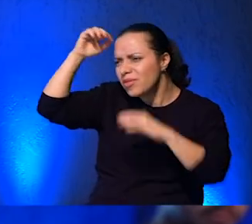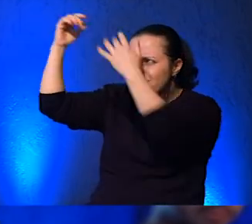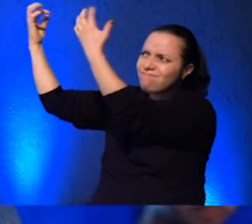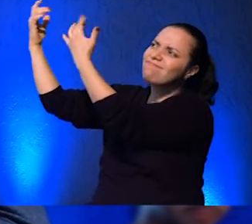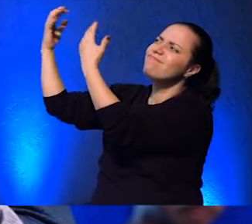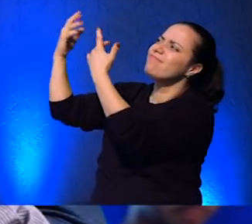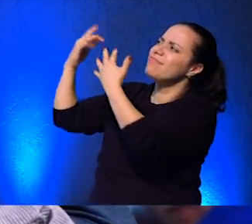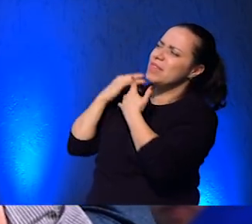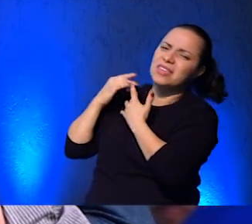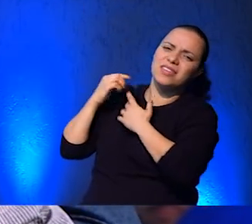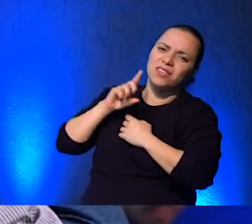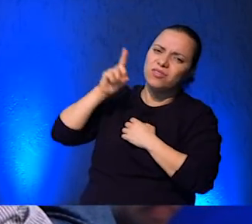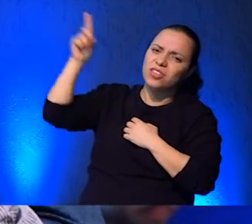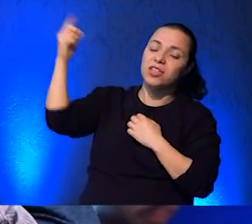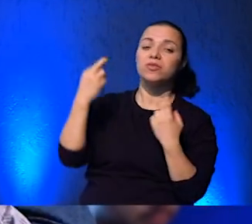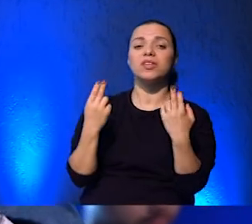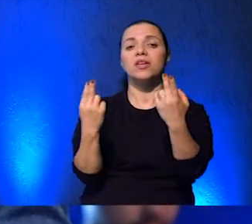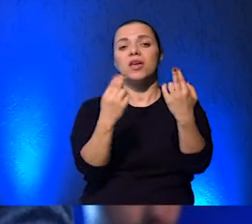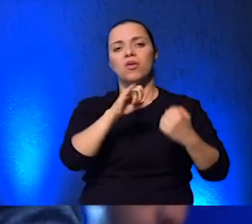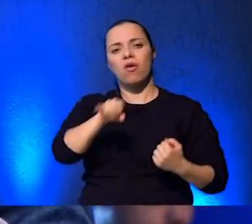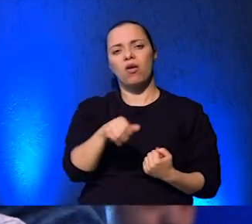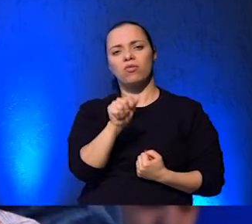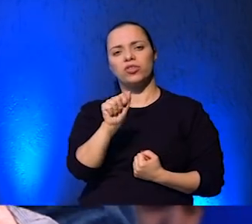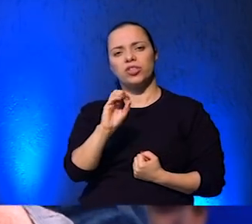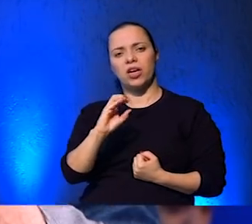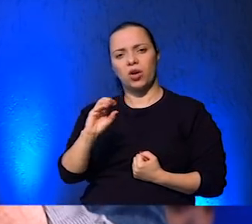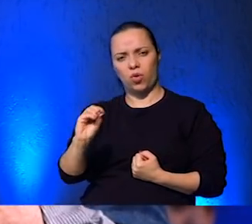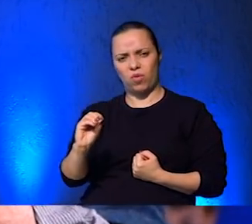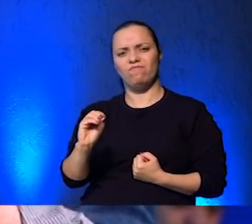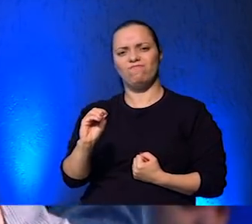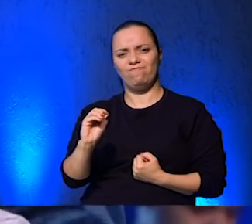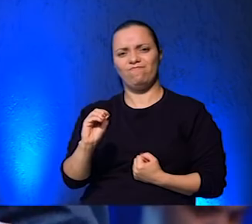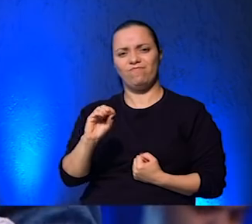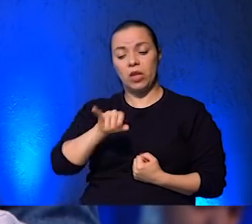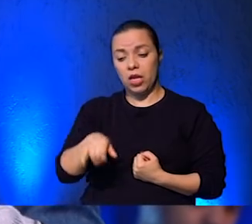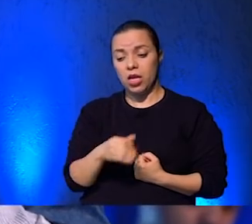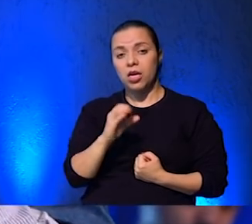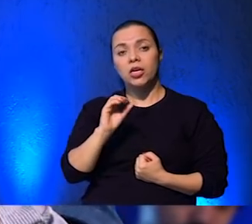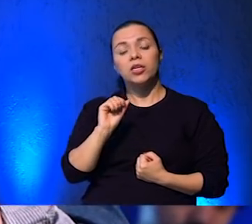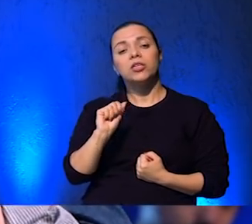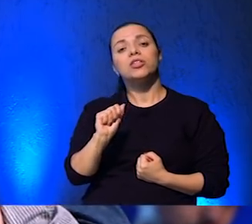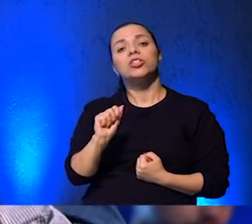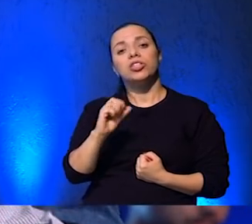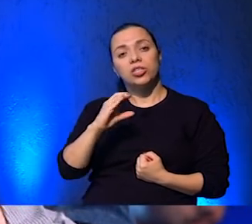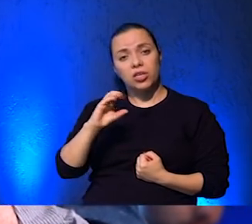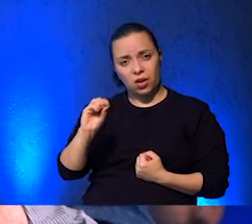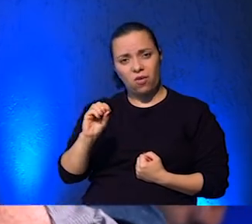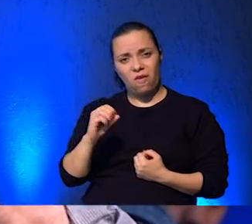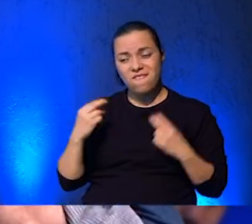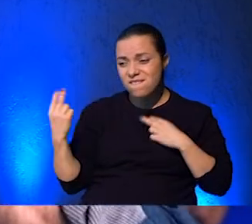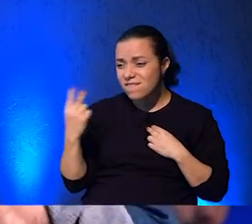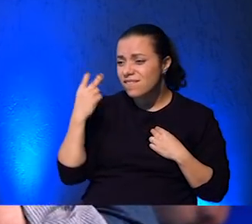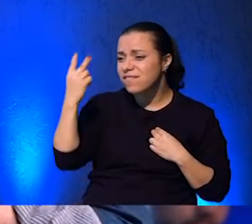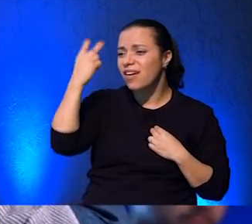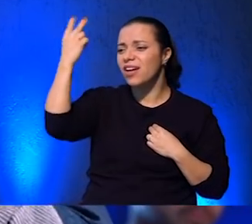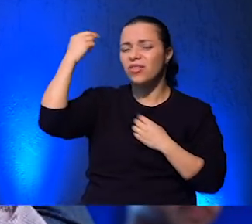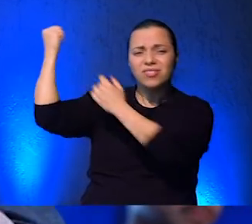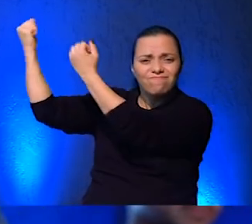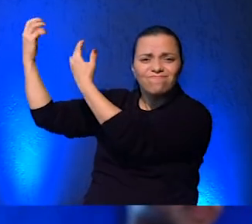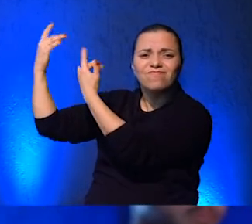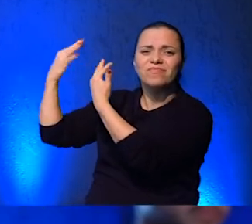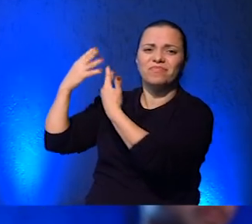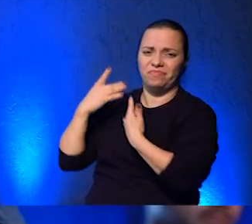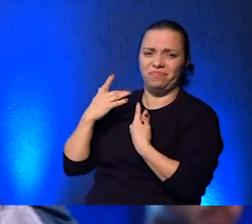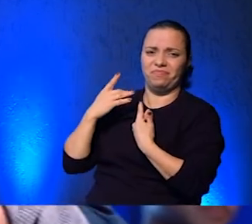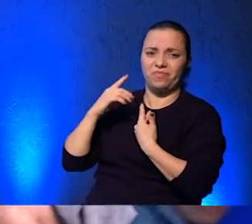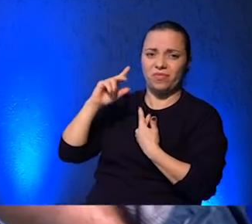sempre buscou a benção de jacó valorizou a benção de jacó escolheu a bênção a bíblia diz de quantas outras